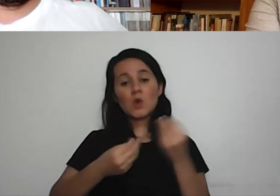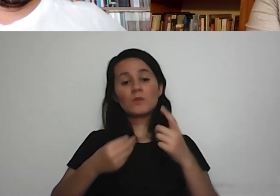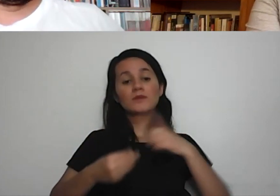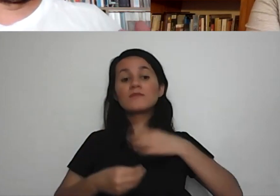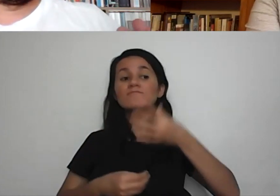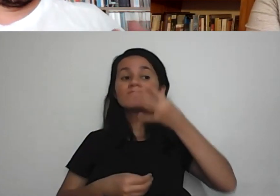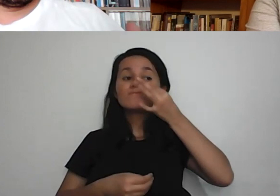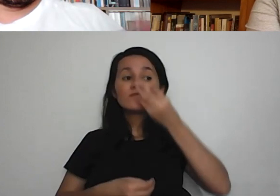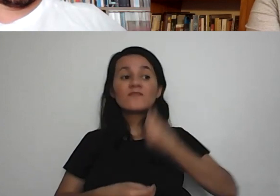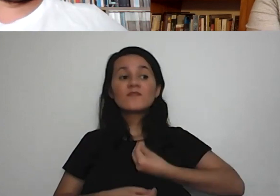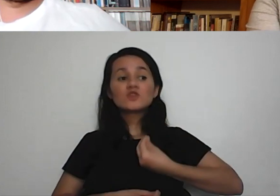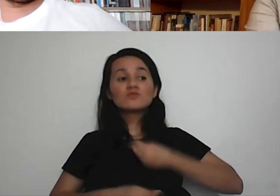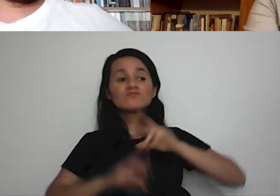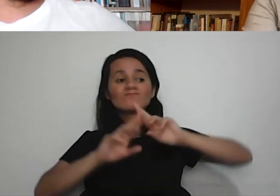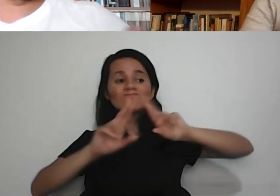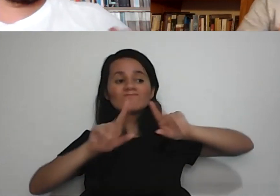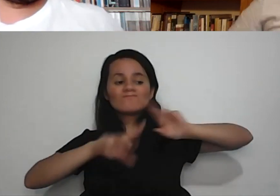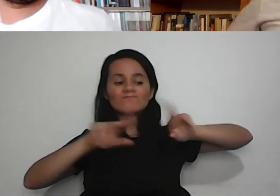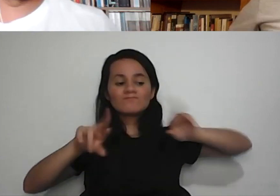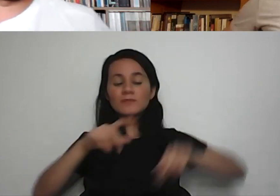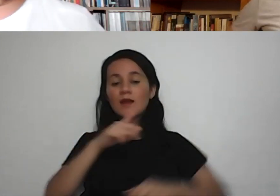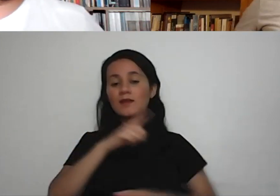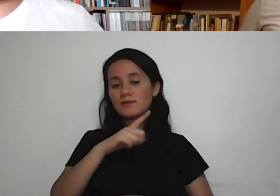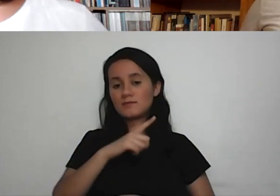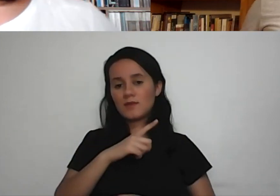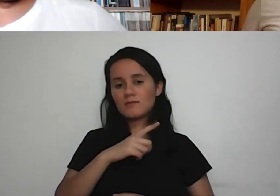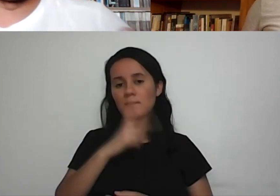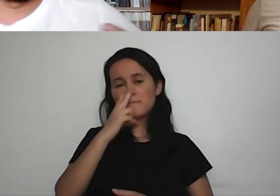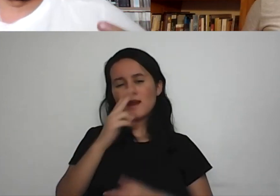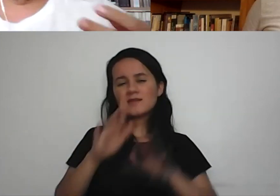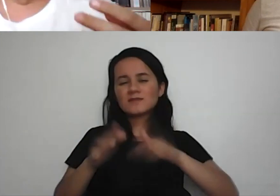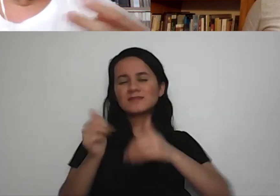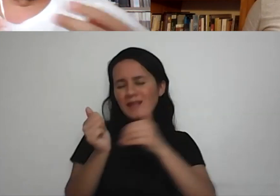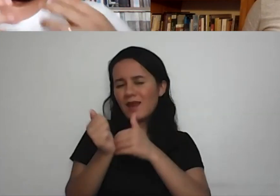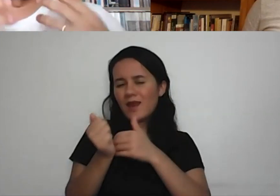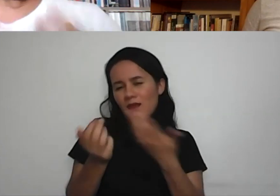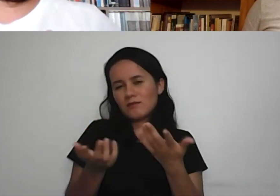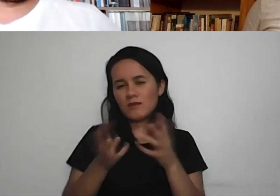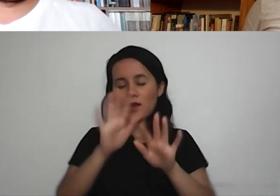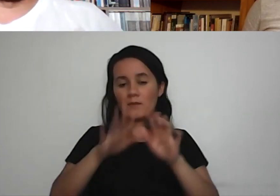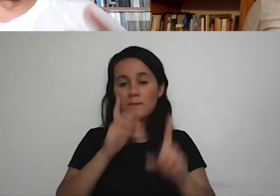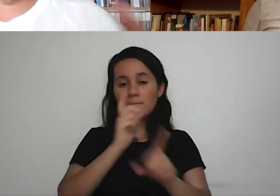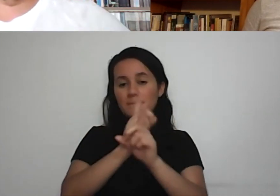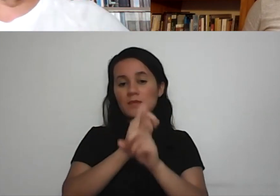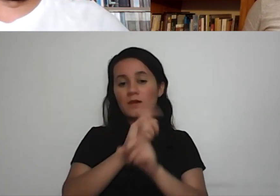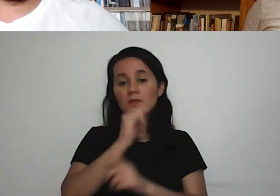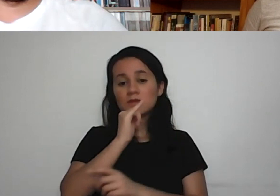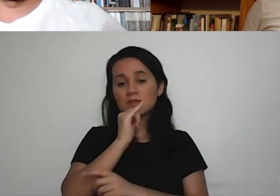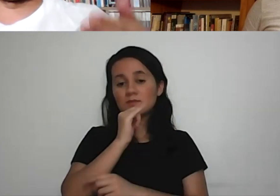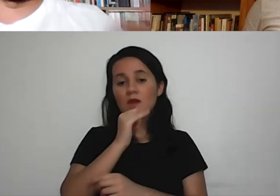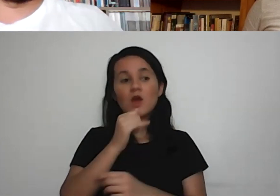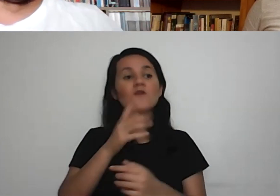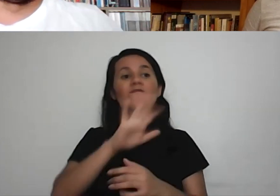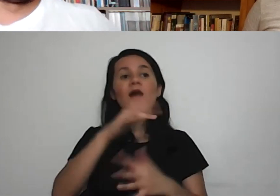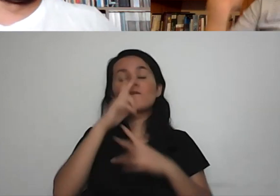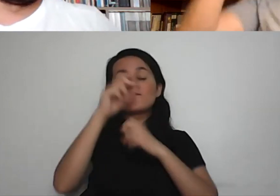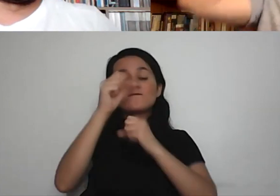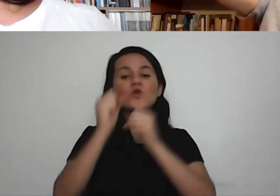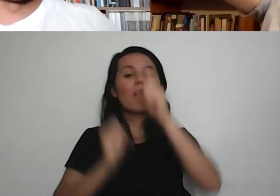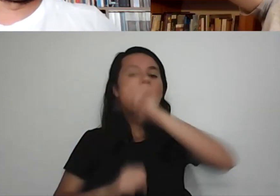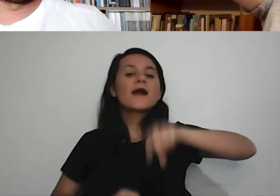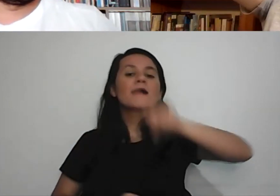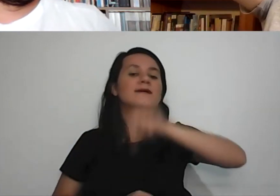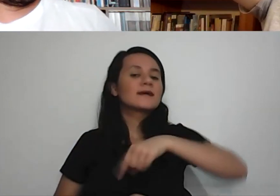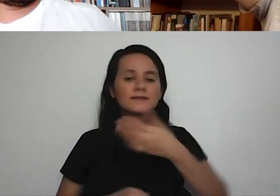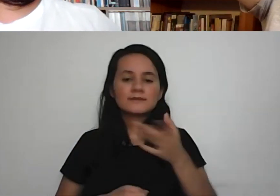realidades diferentes. E eu acho que isso é o segredo, talvez. É claro que isso não vai anular a força do mercado, você não anula de um dia